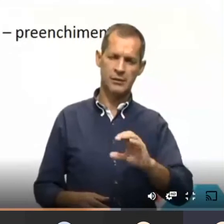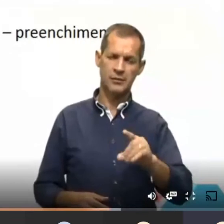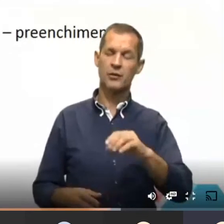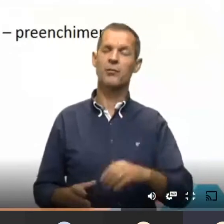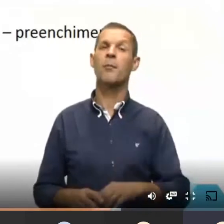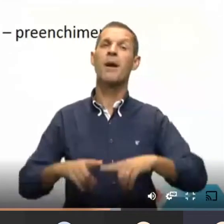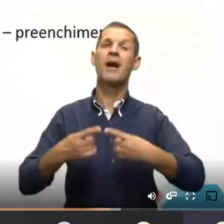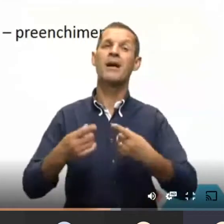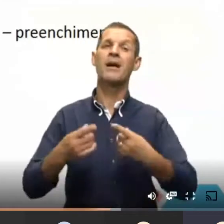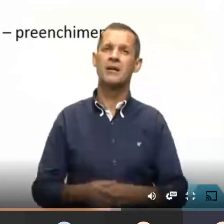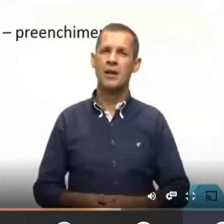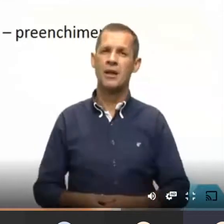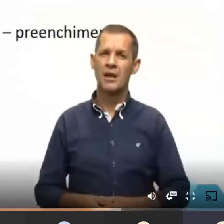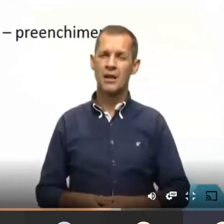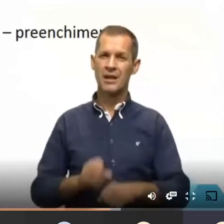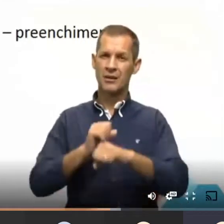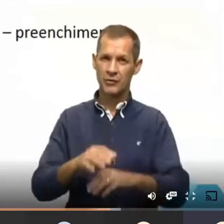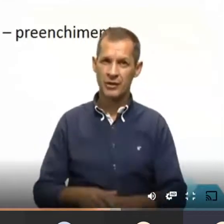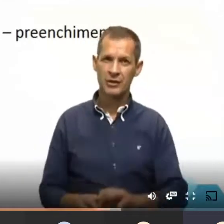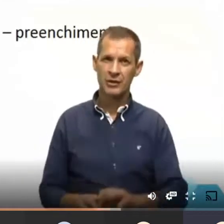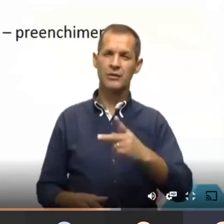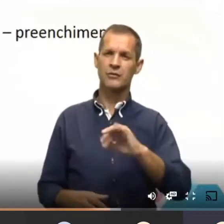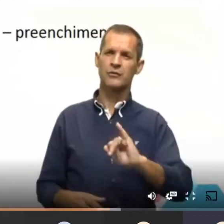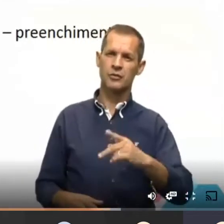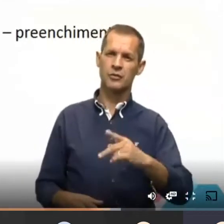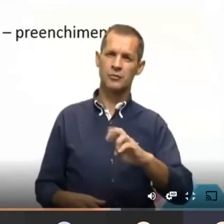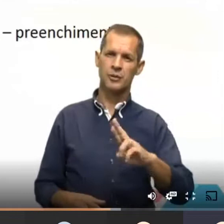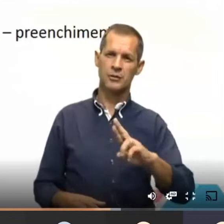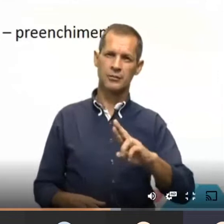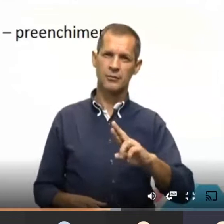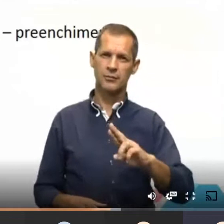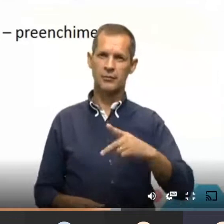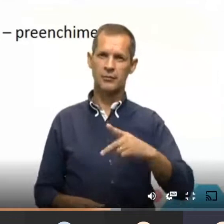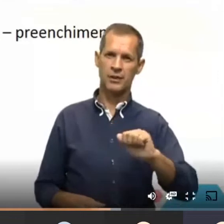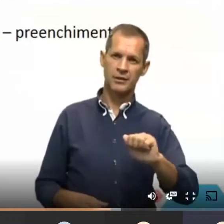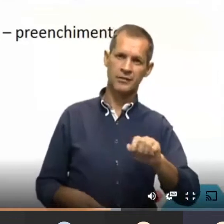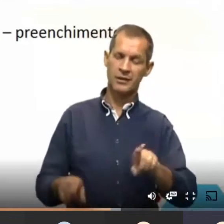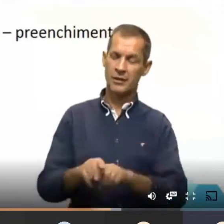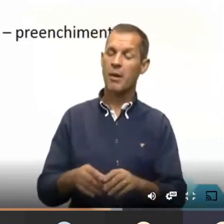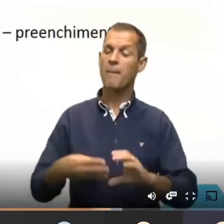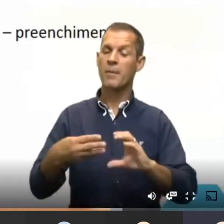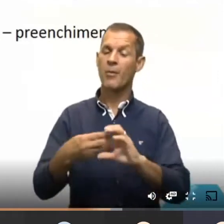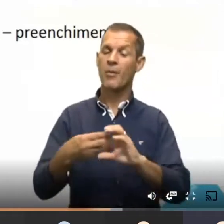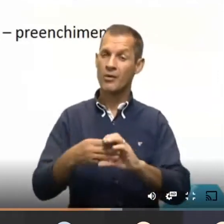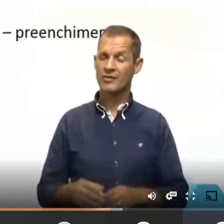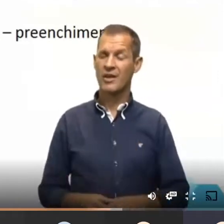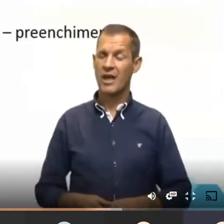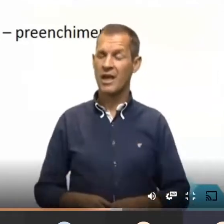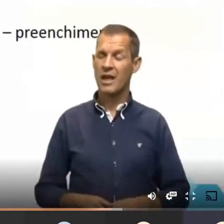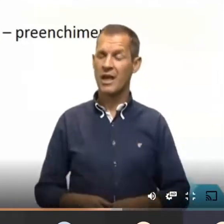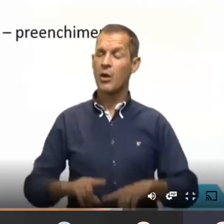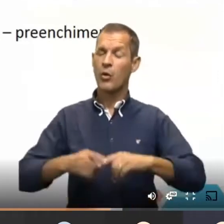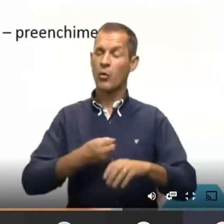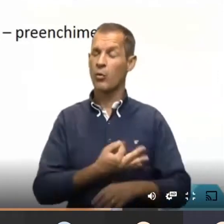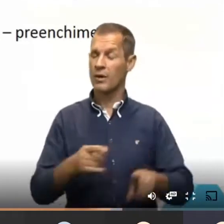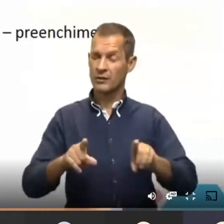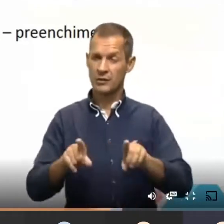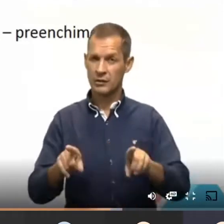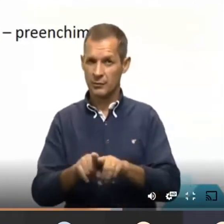A hiperplasia, no caso da lâmina de hiperplasia, nós vamos ver um aumento das células, não só